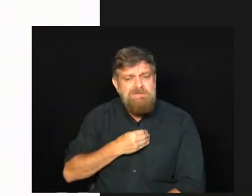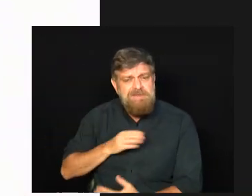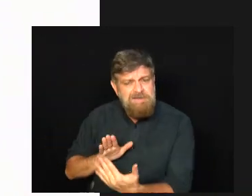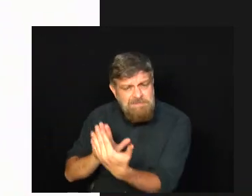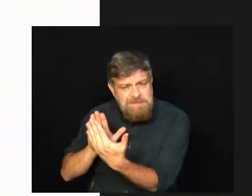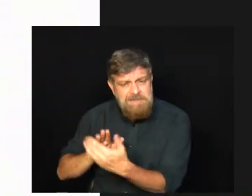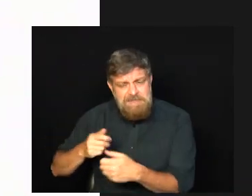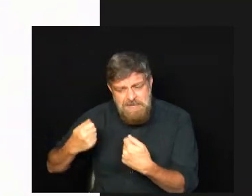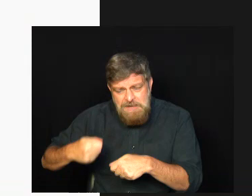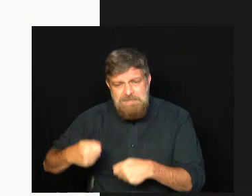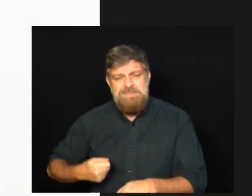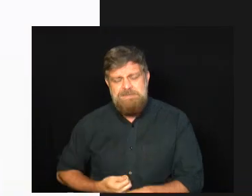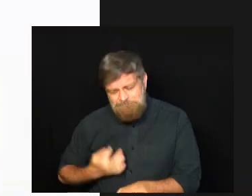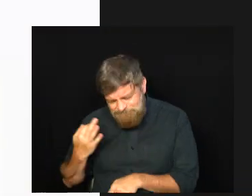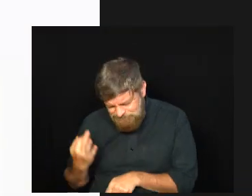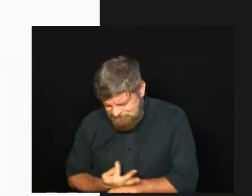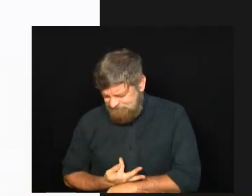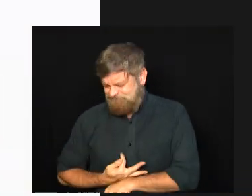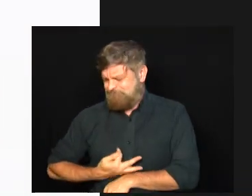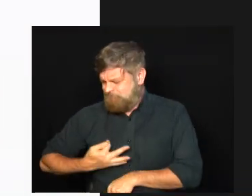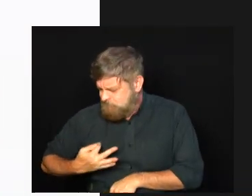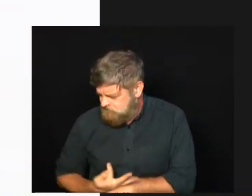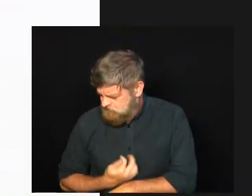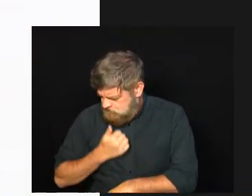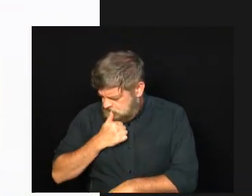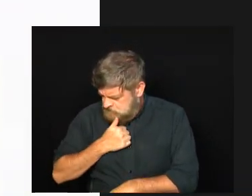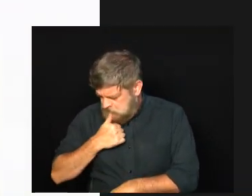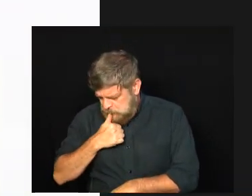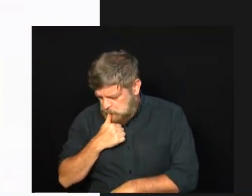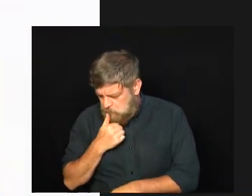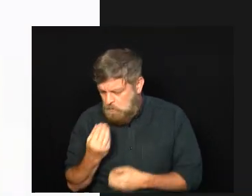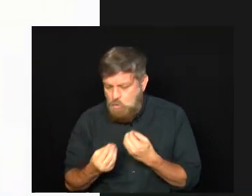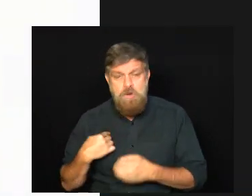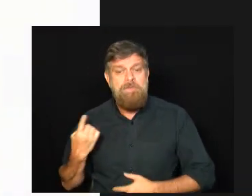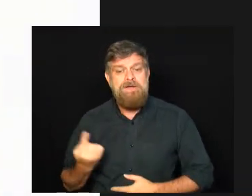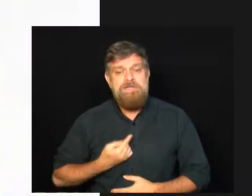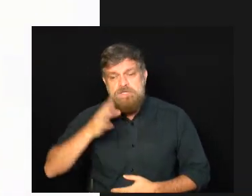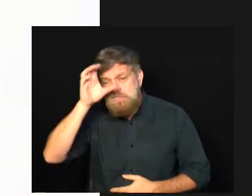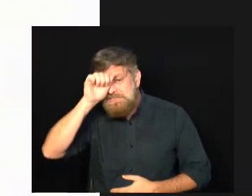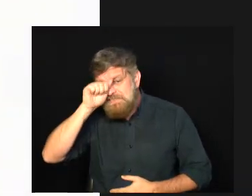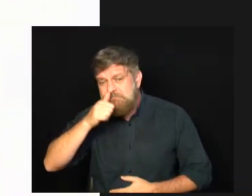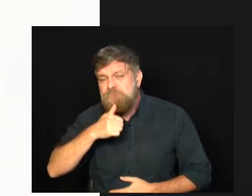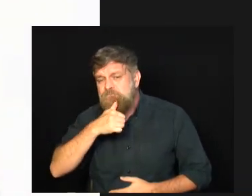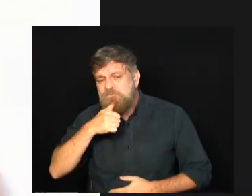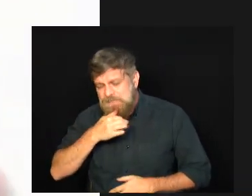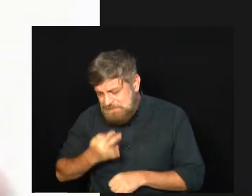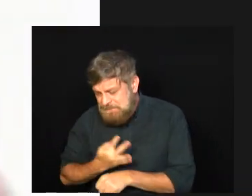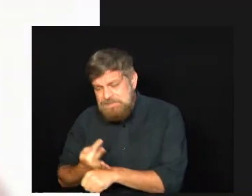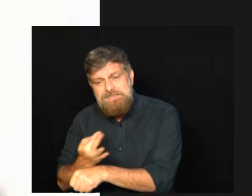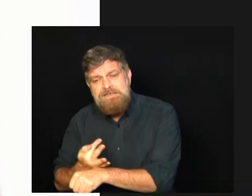exige resiliência. Onde a gente aprende resiliência? Onde a gente aprende respeito a